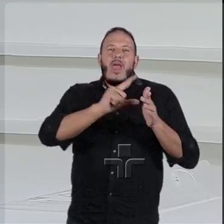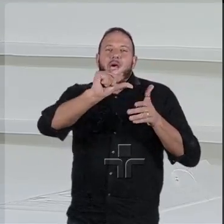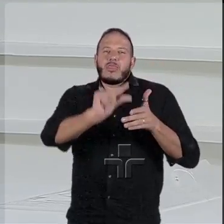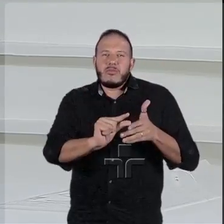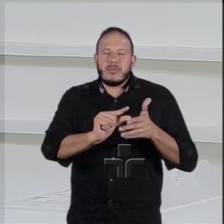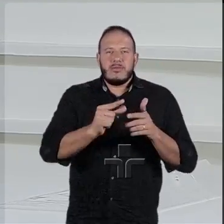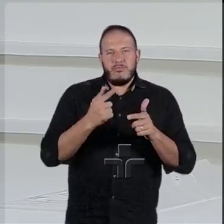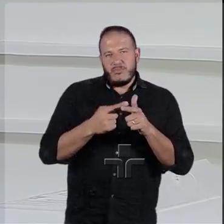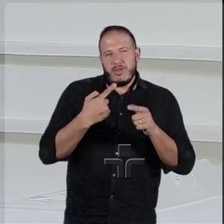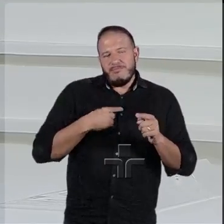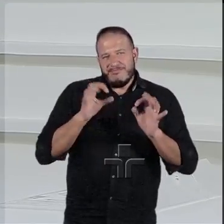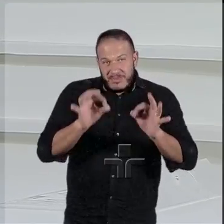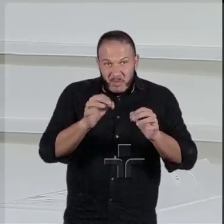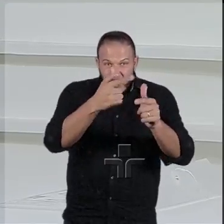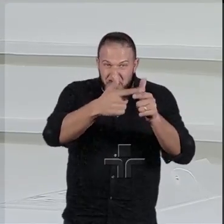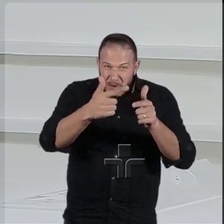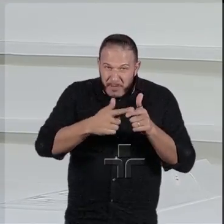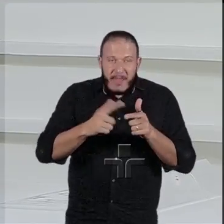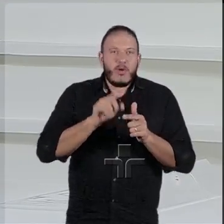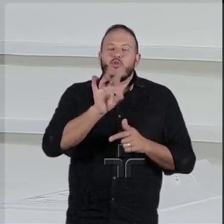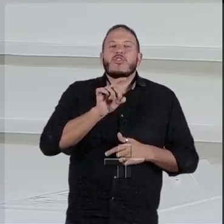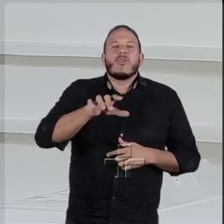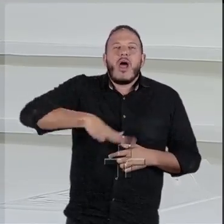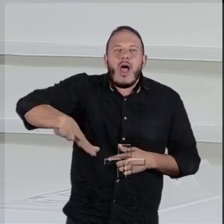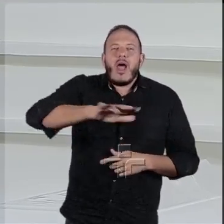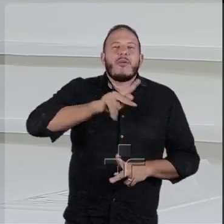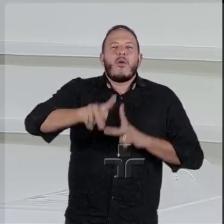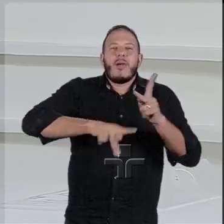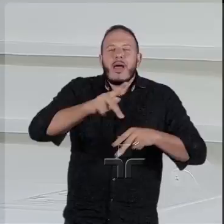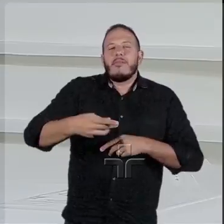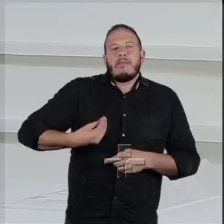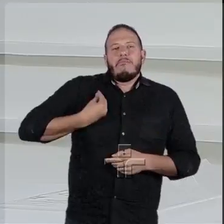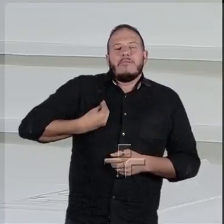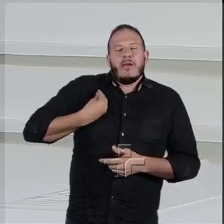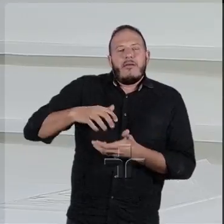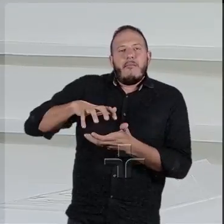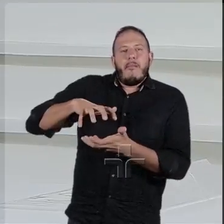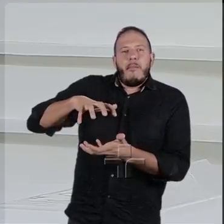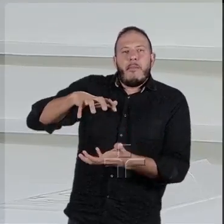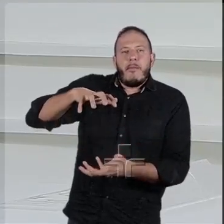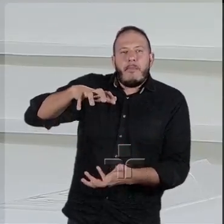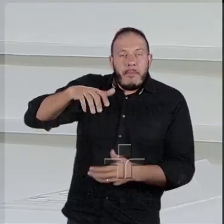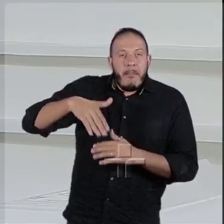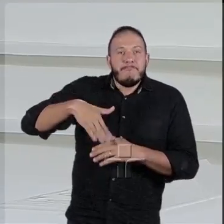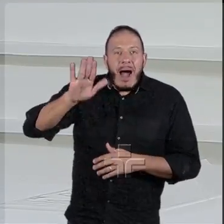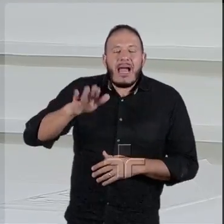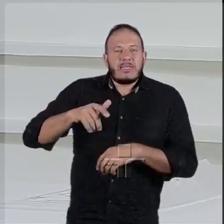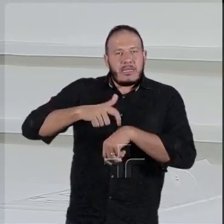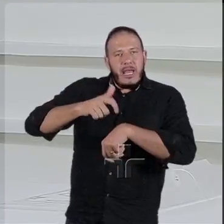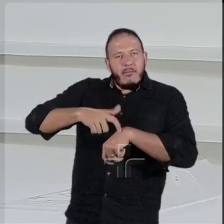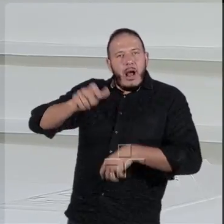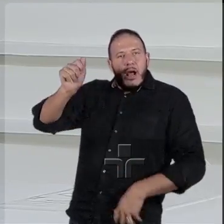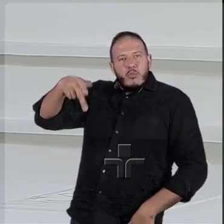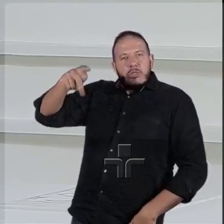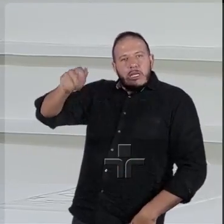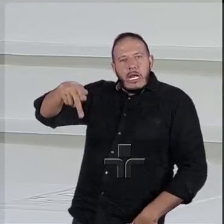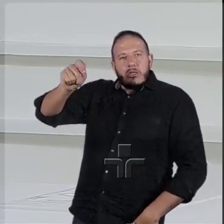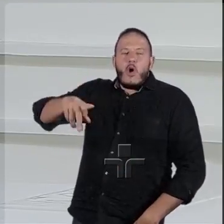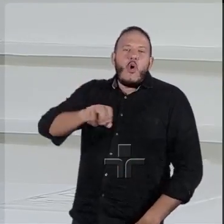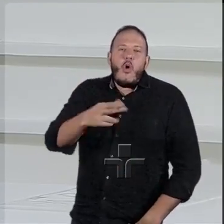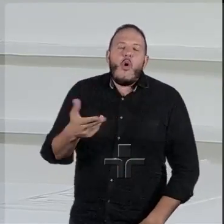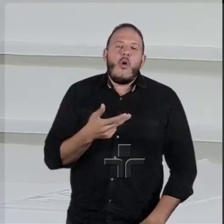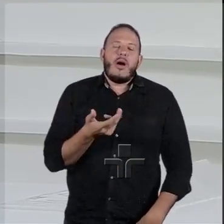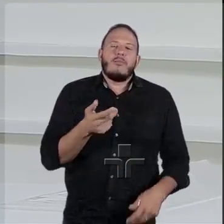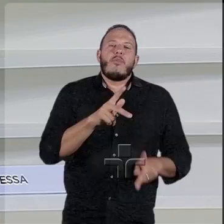é só de a população vivendo mais e, portanto, tendo mais tempo de aposentadoria, ou então a população